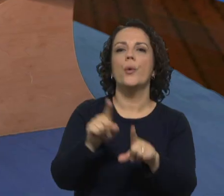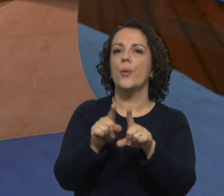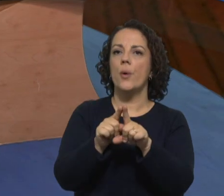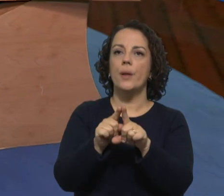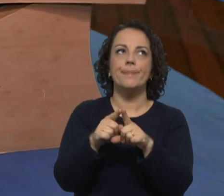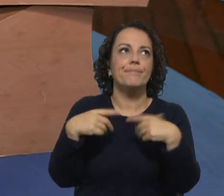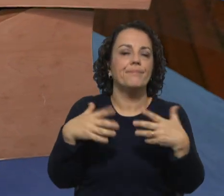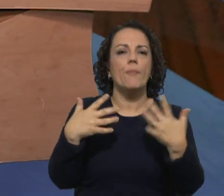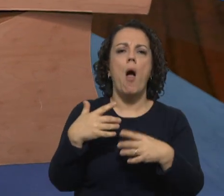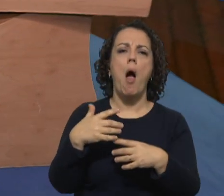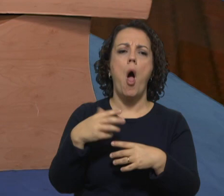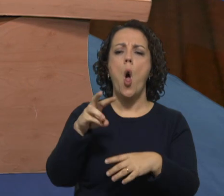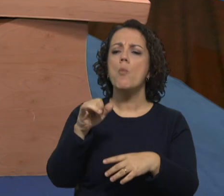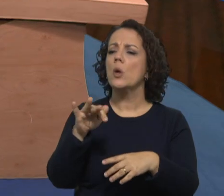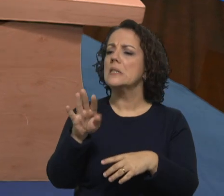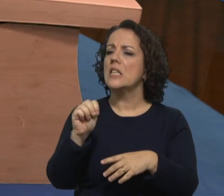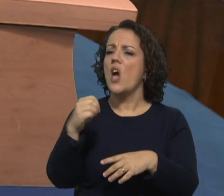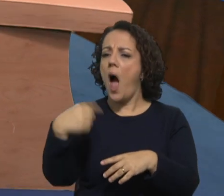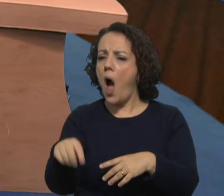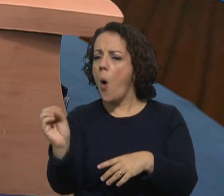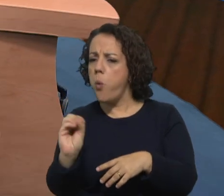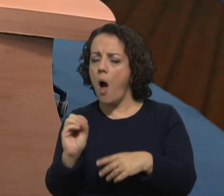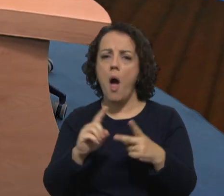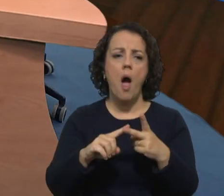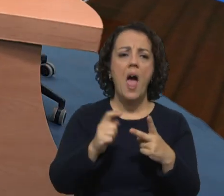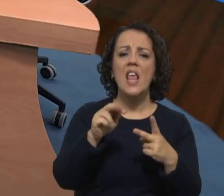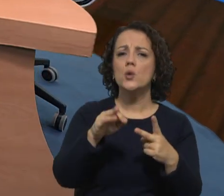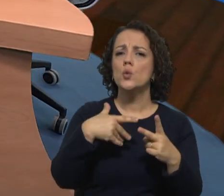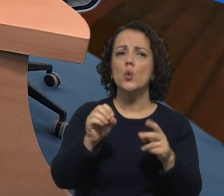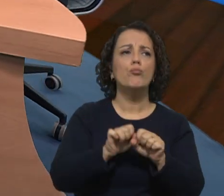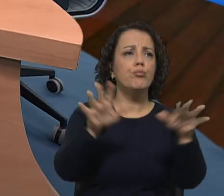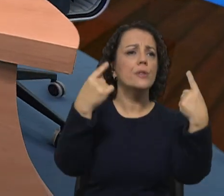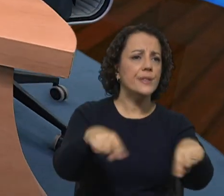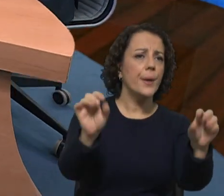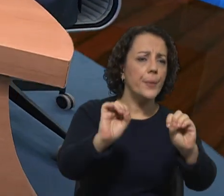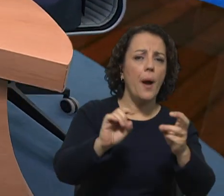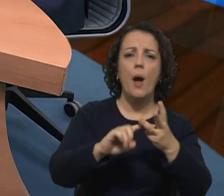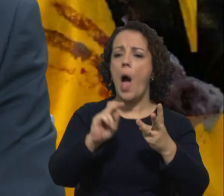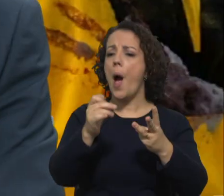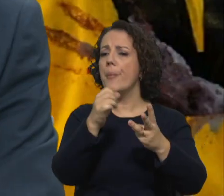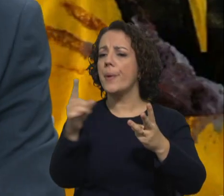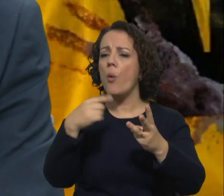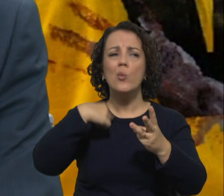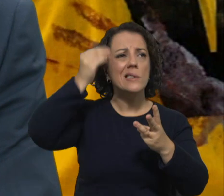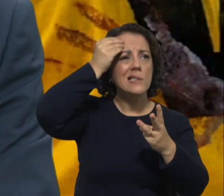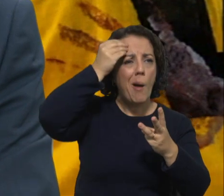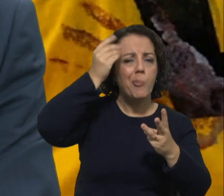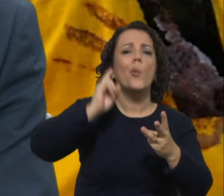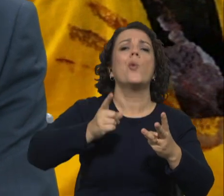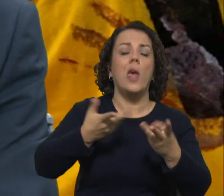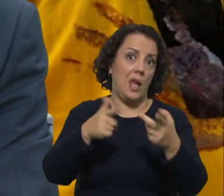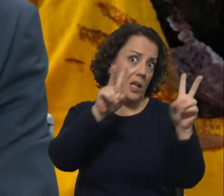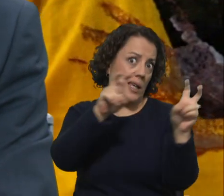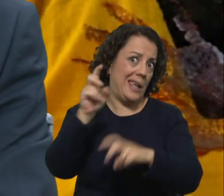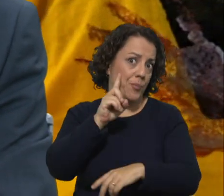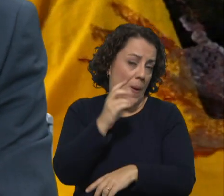mas Moisés existiu ou não existiu, o êxodo aconteceu ou não aconteceu, Abraão, o que é que sabemos, que são também questões relevantes, mas